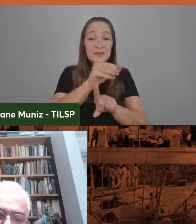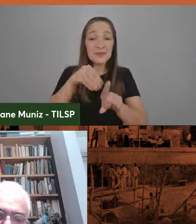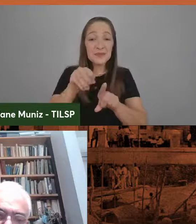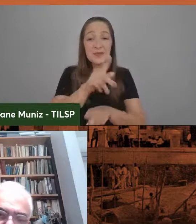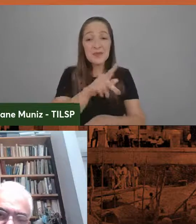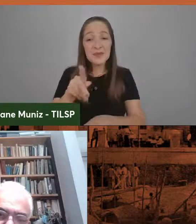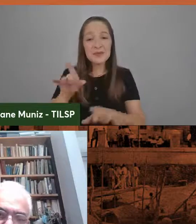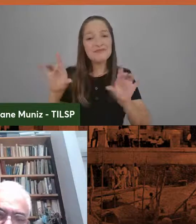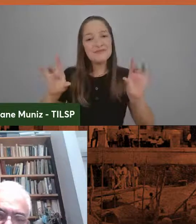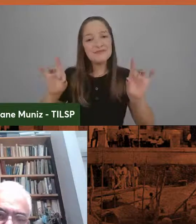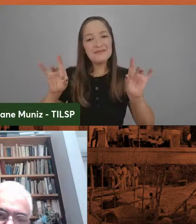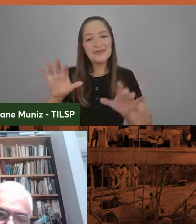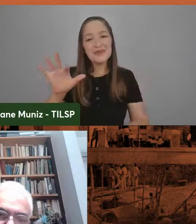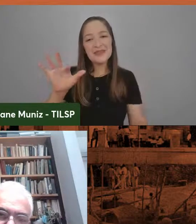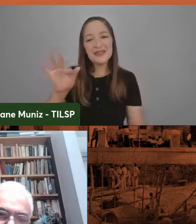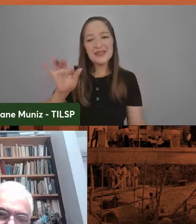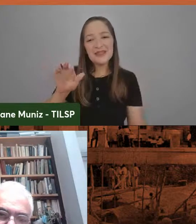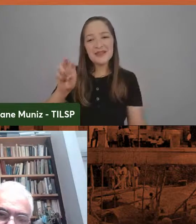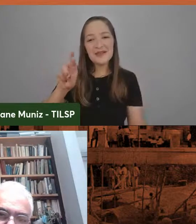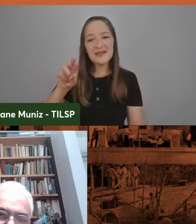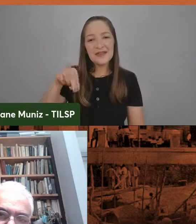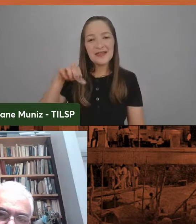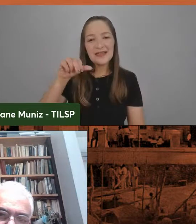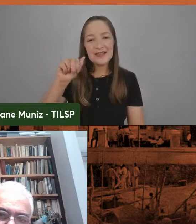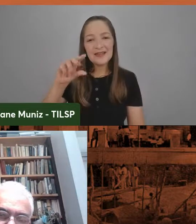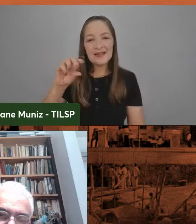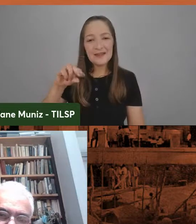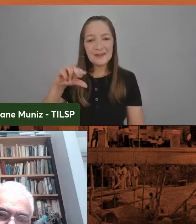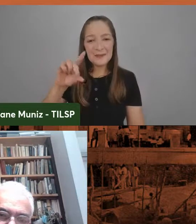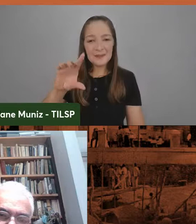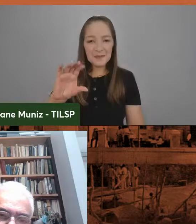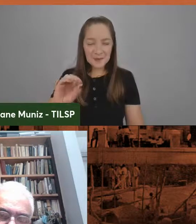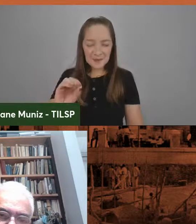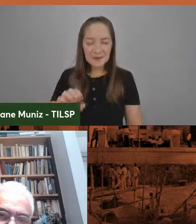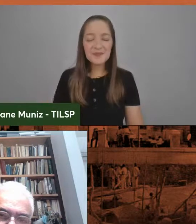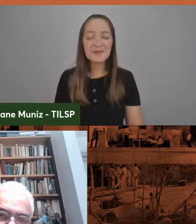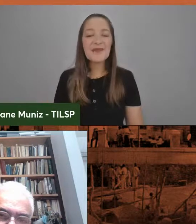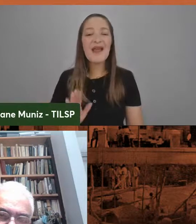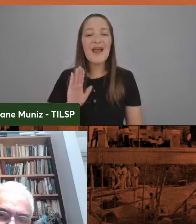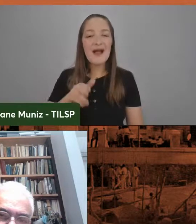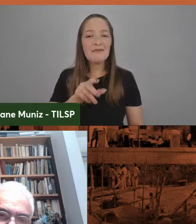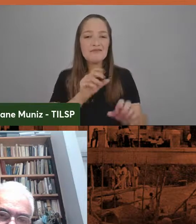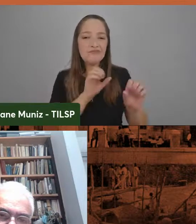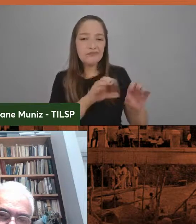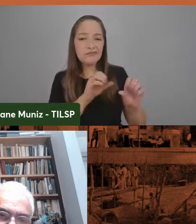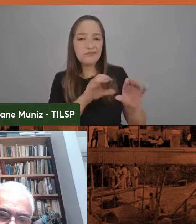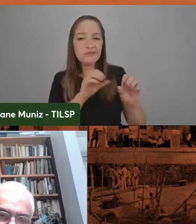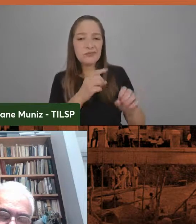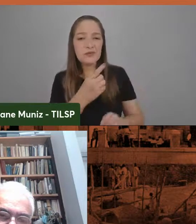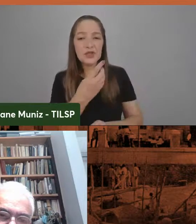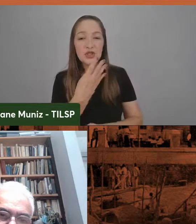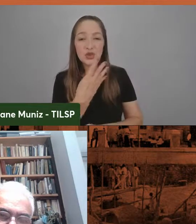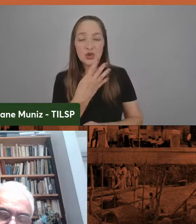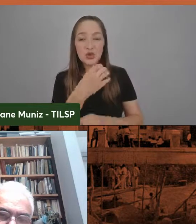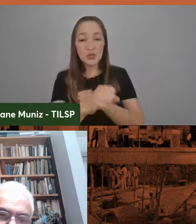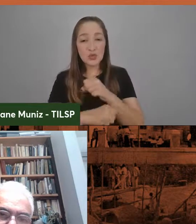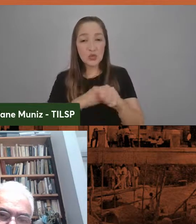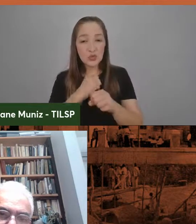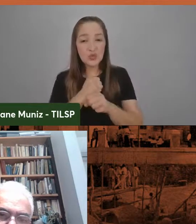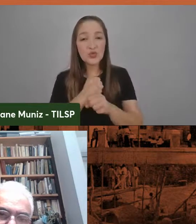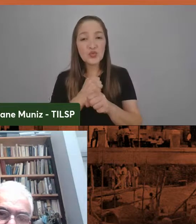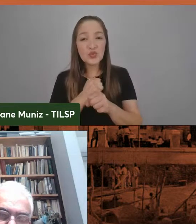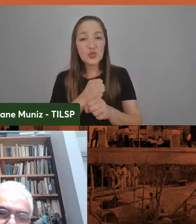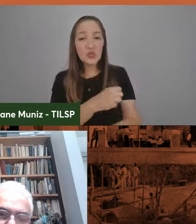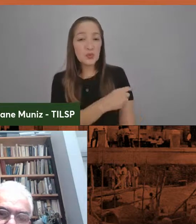especialista, Fernando Serafim. Leciona há 14 anos no ensino médio e em cursinho